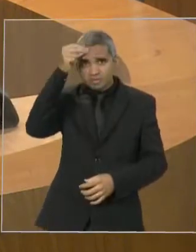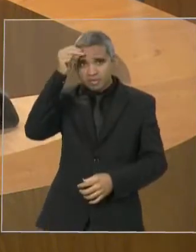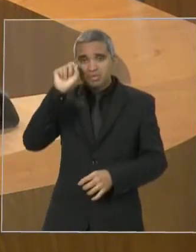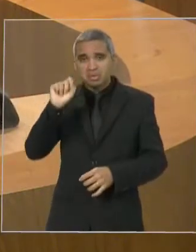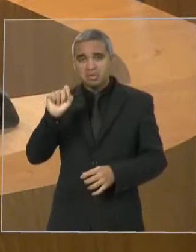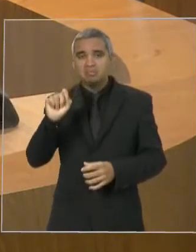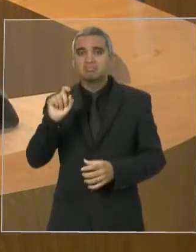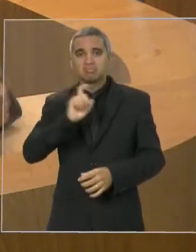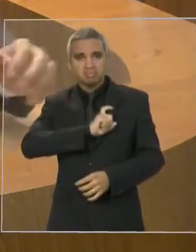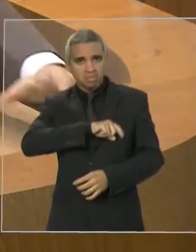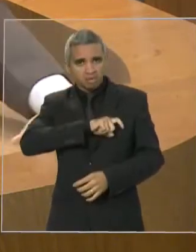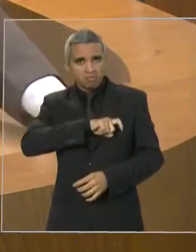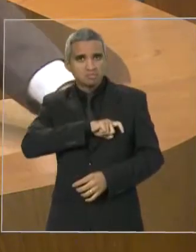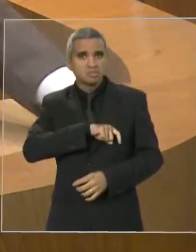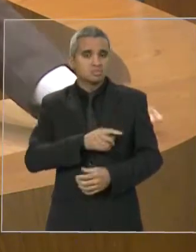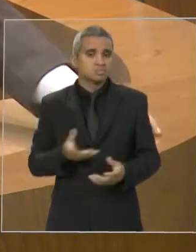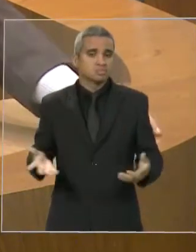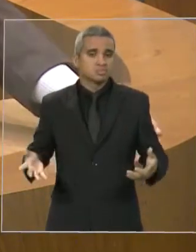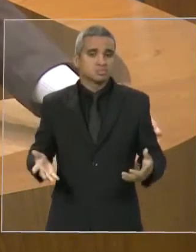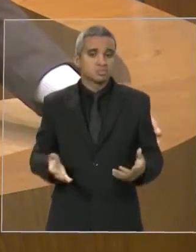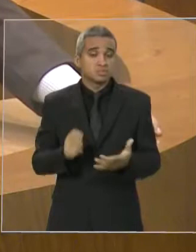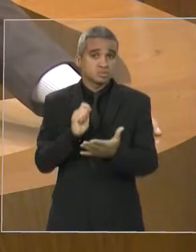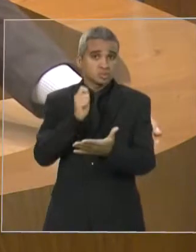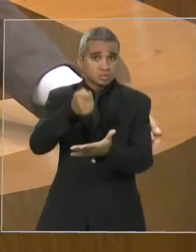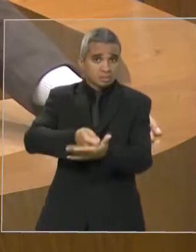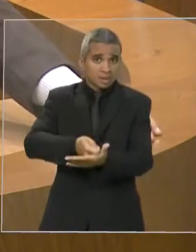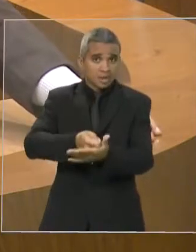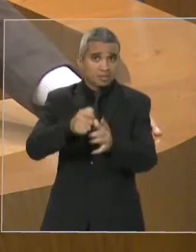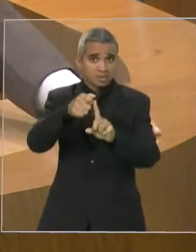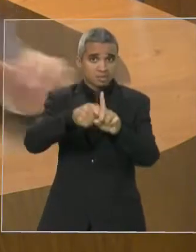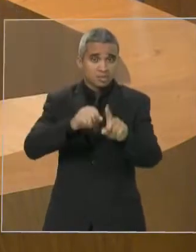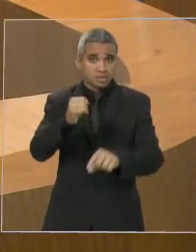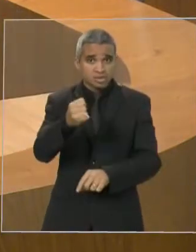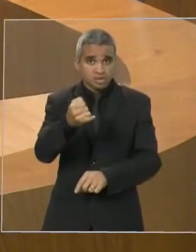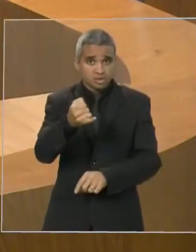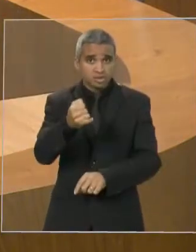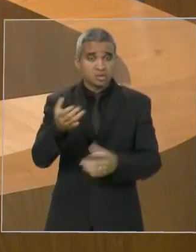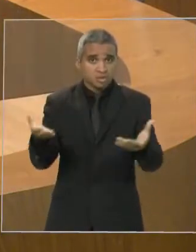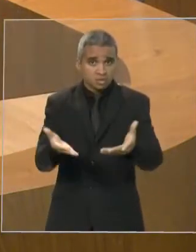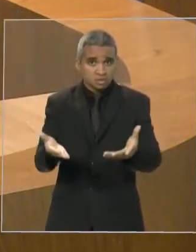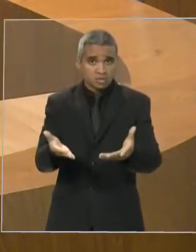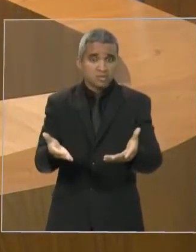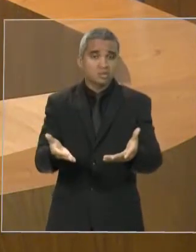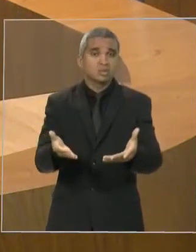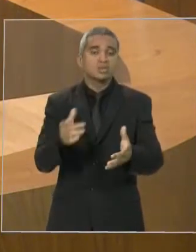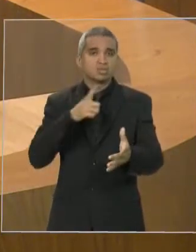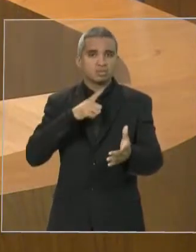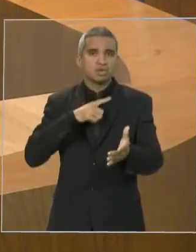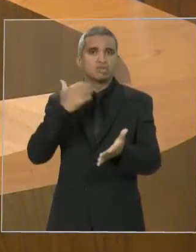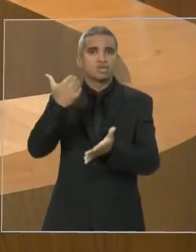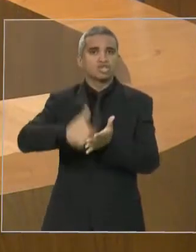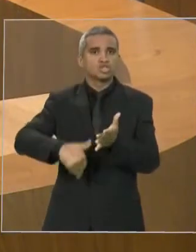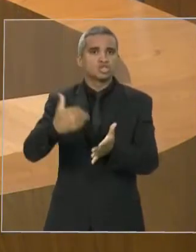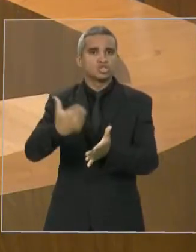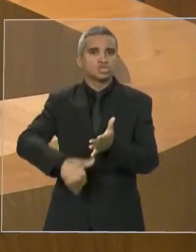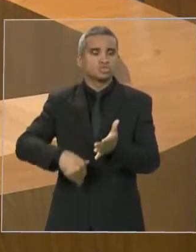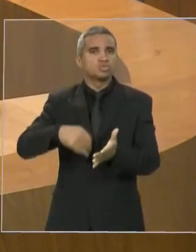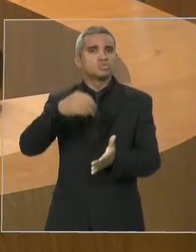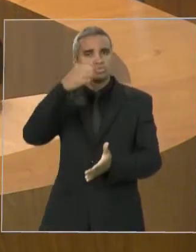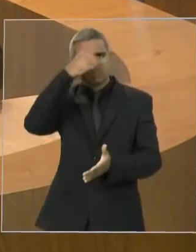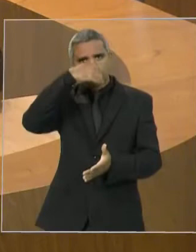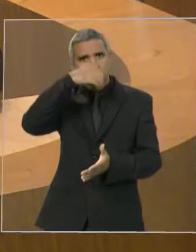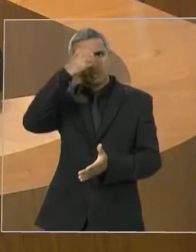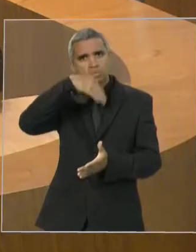de janeiro deste ano, houve descontos, senhor presidente, descontos abusivos